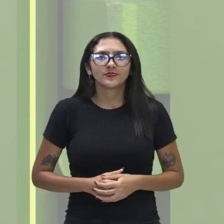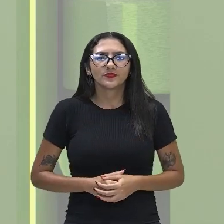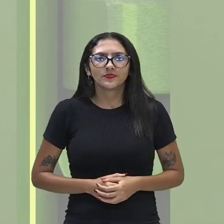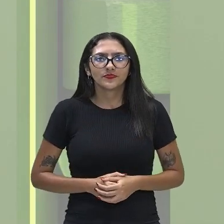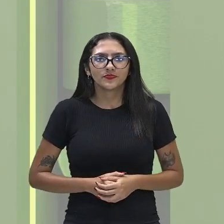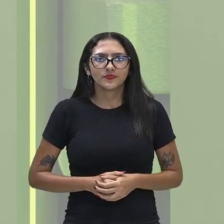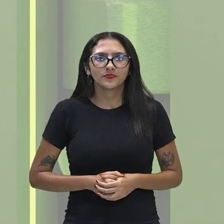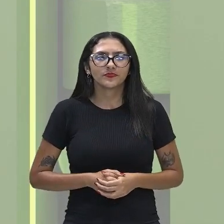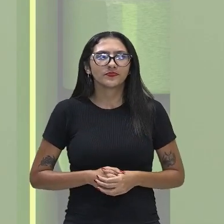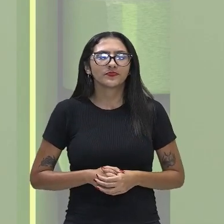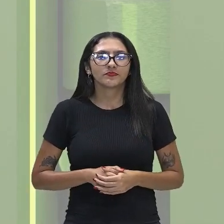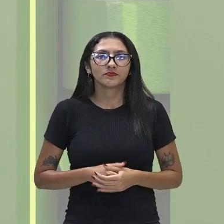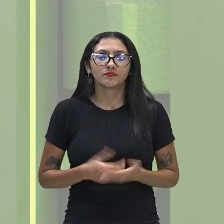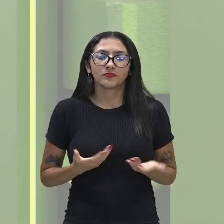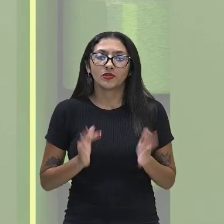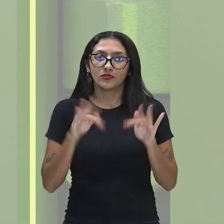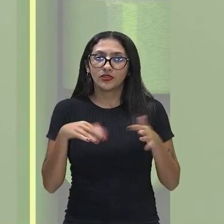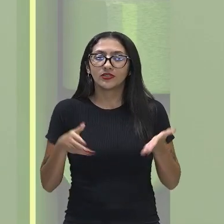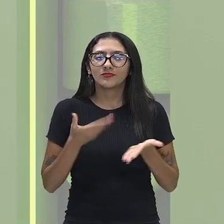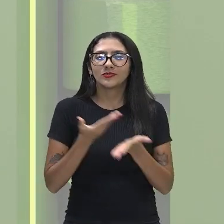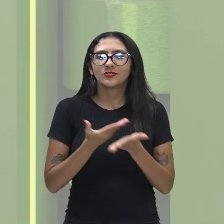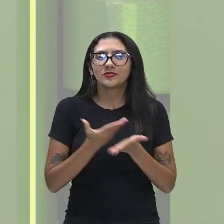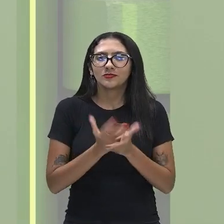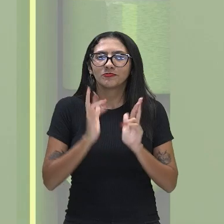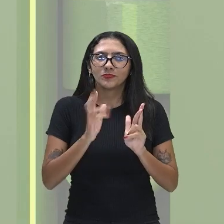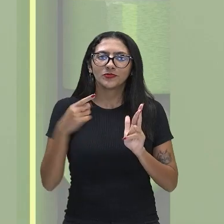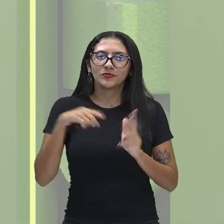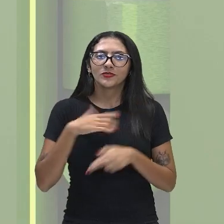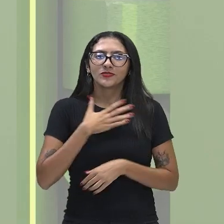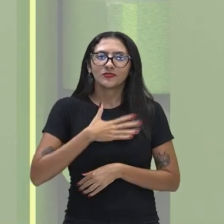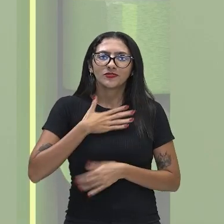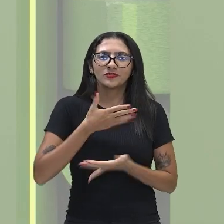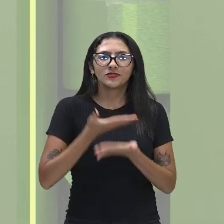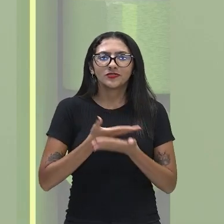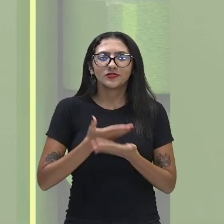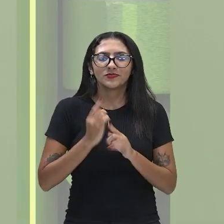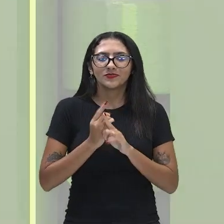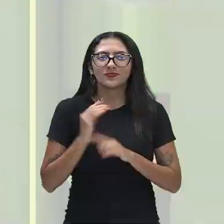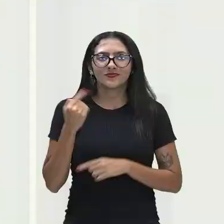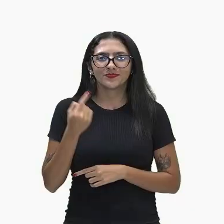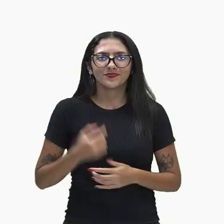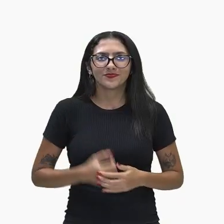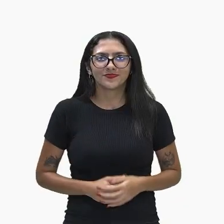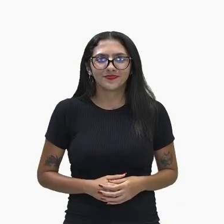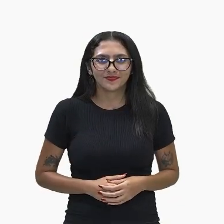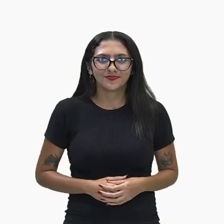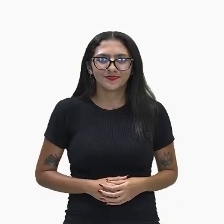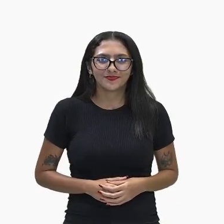Bem, gente, essa foi a nossa aula de hoje. Espero que tenham gostado e até a próxima.